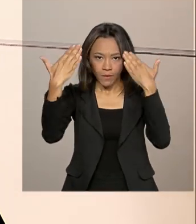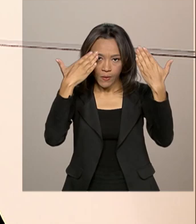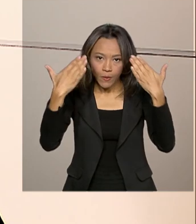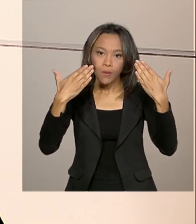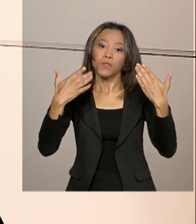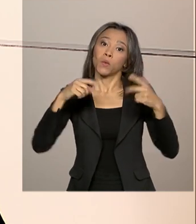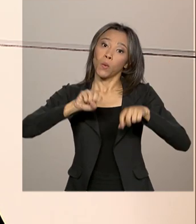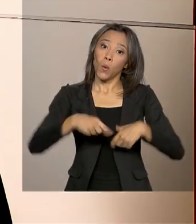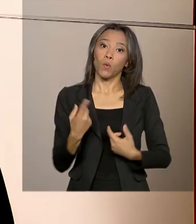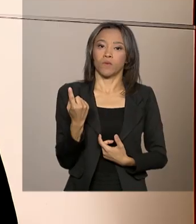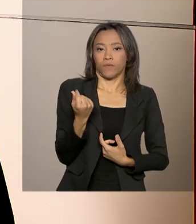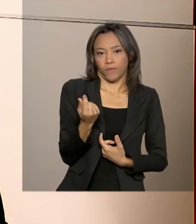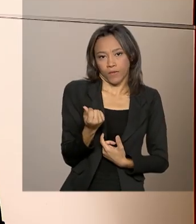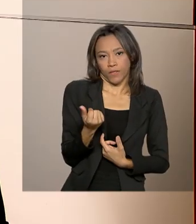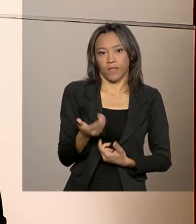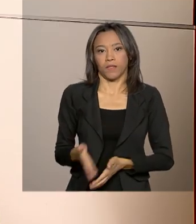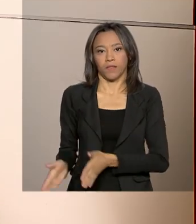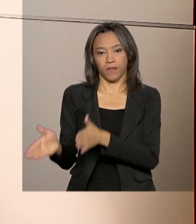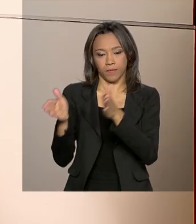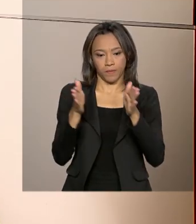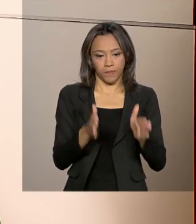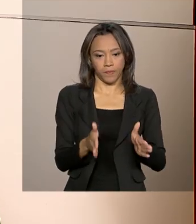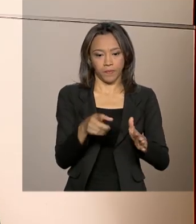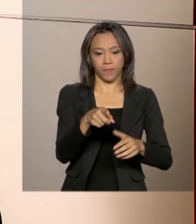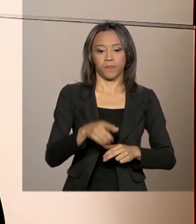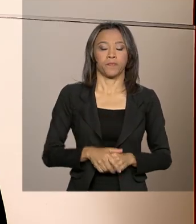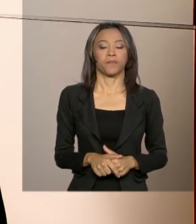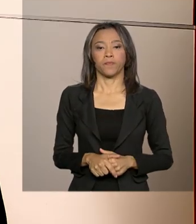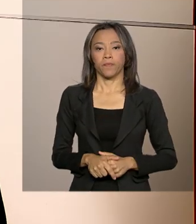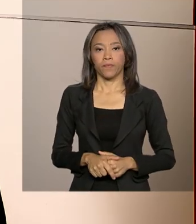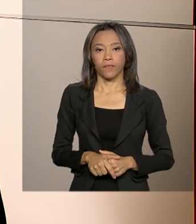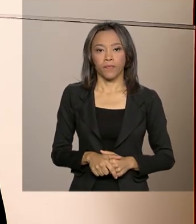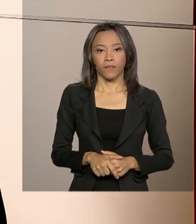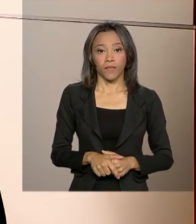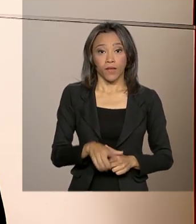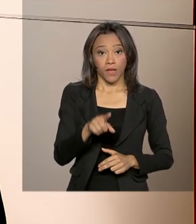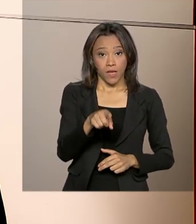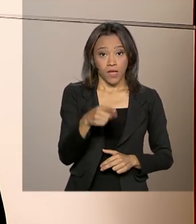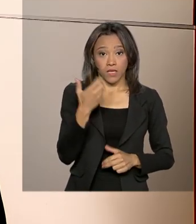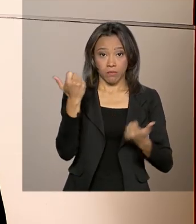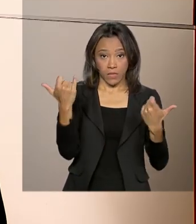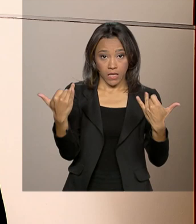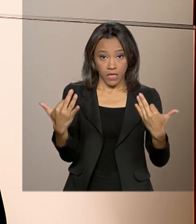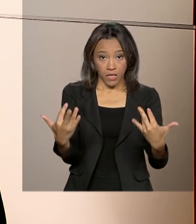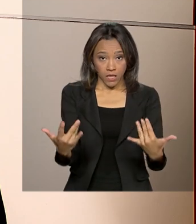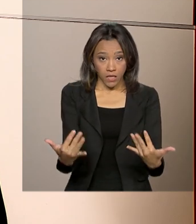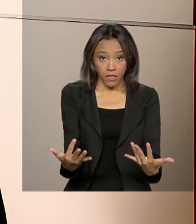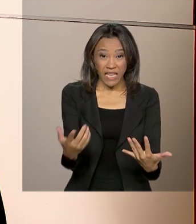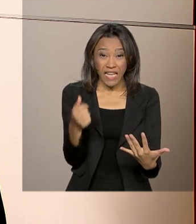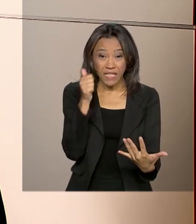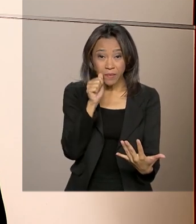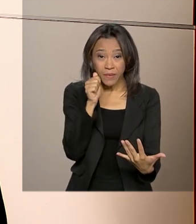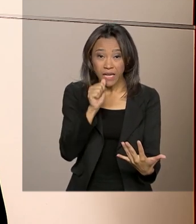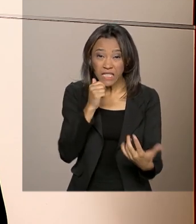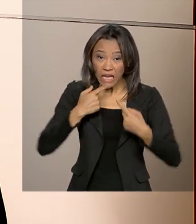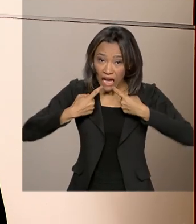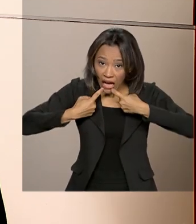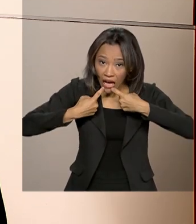ou financeira. O recado que eu deixo aqui para as vítimas é que elas abram a boca,